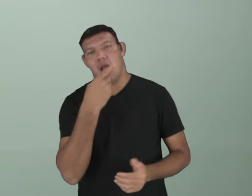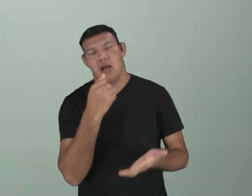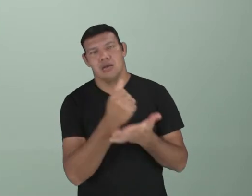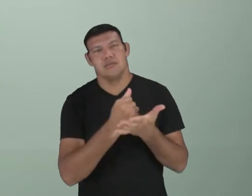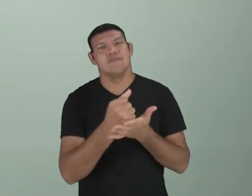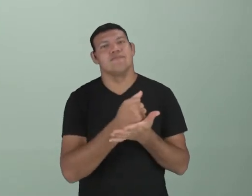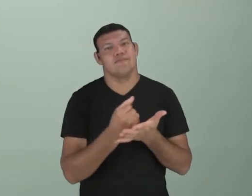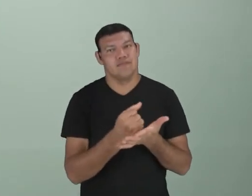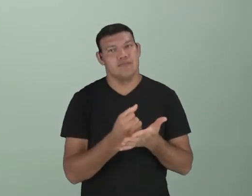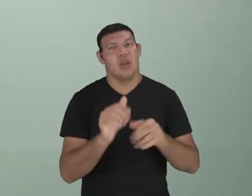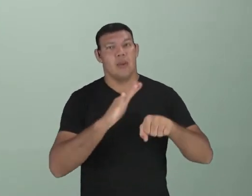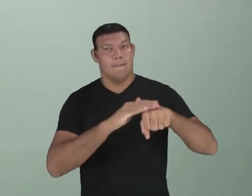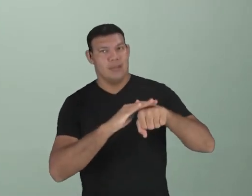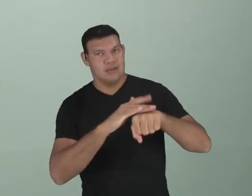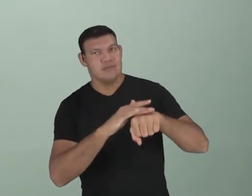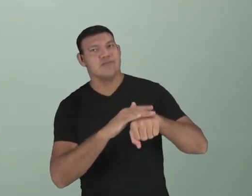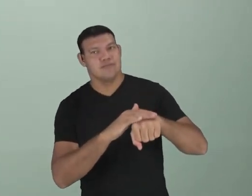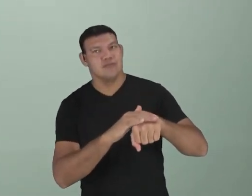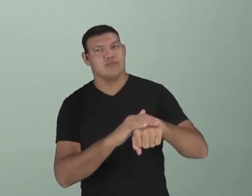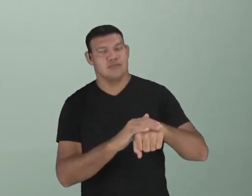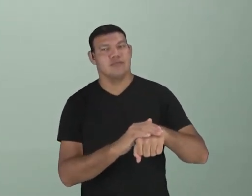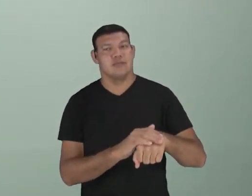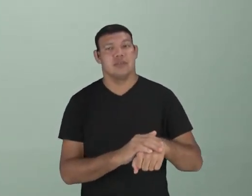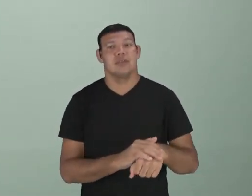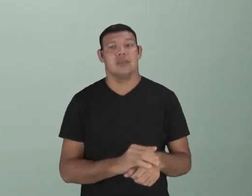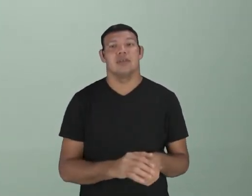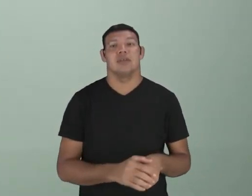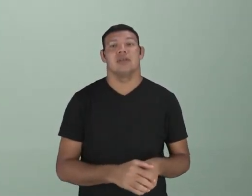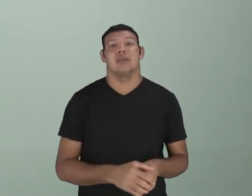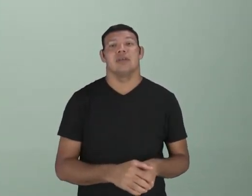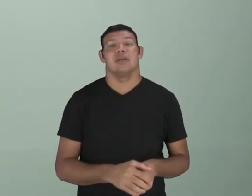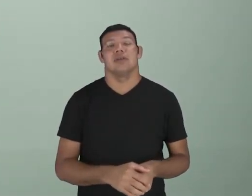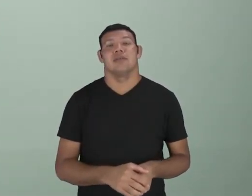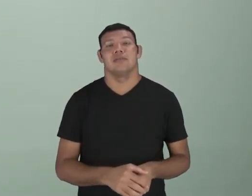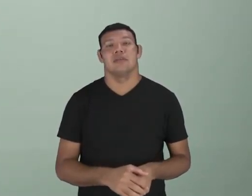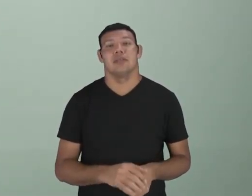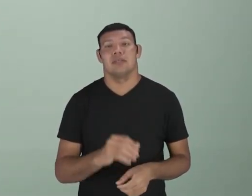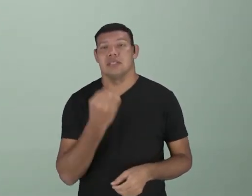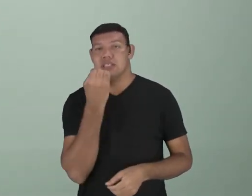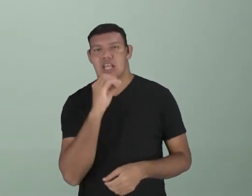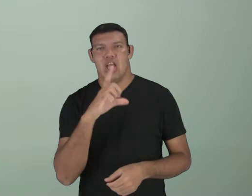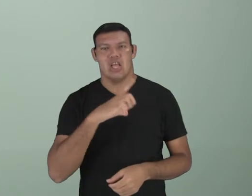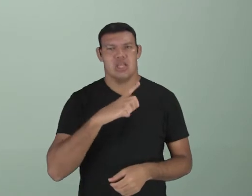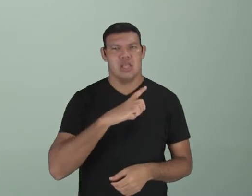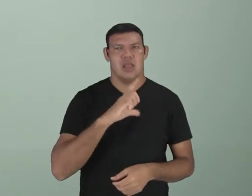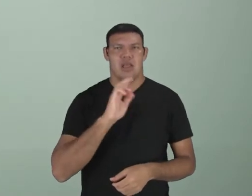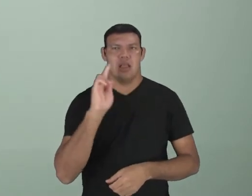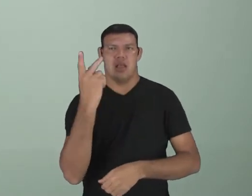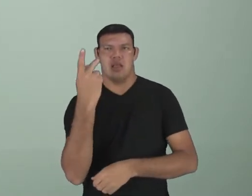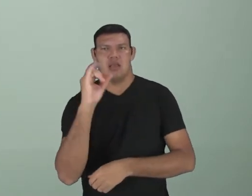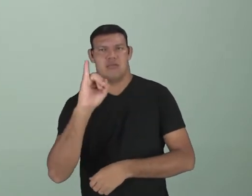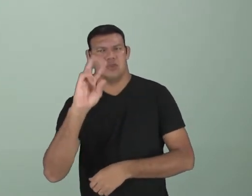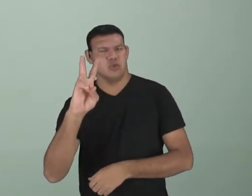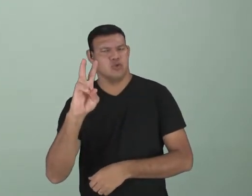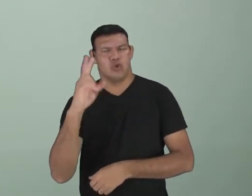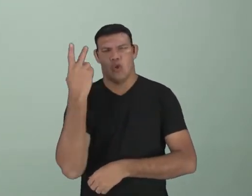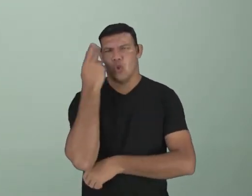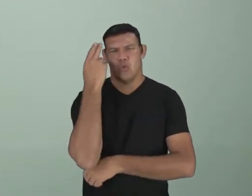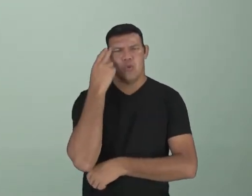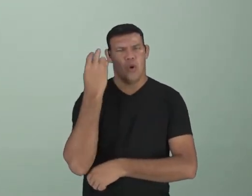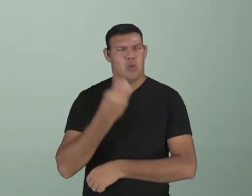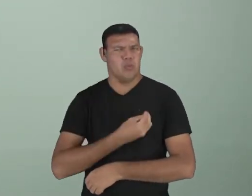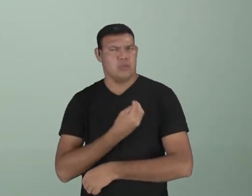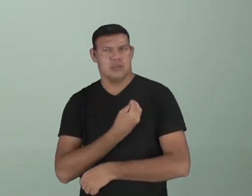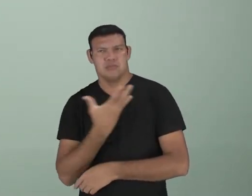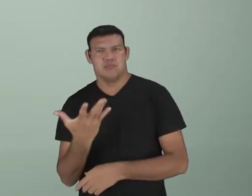AIDS, ela já é a doença causada pelo HIV, tá? Uma pessoa com HIV que faz o tratamento corretamente, ela vai ter uma vida quase